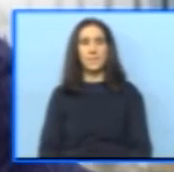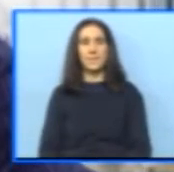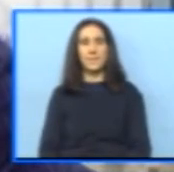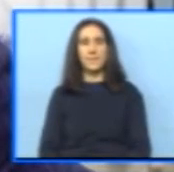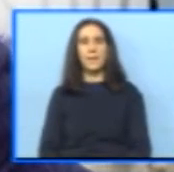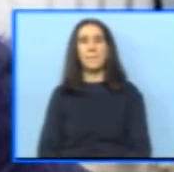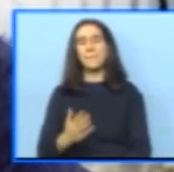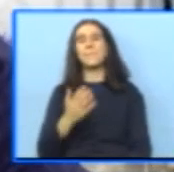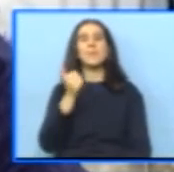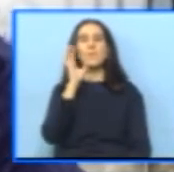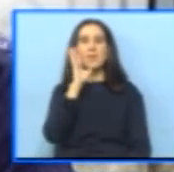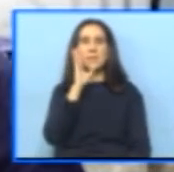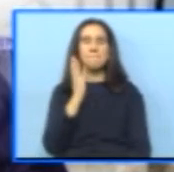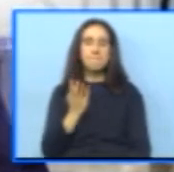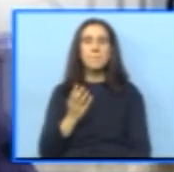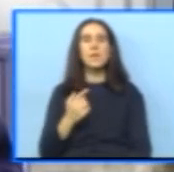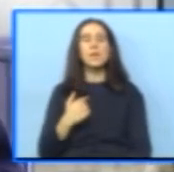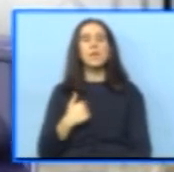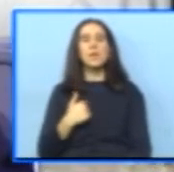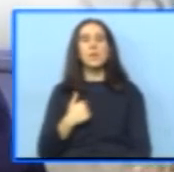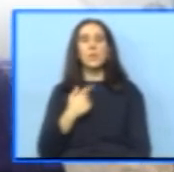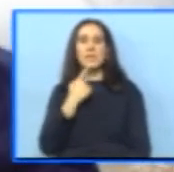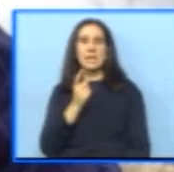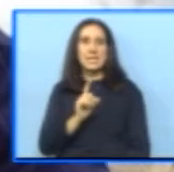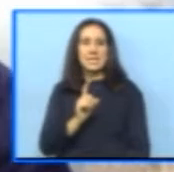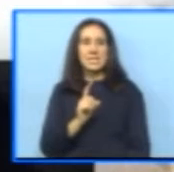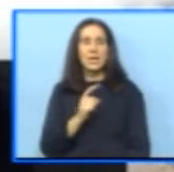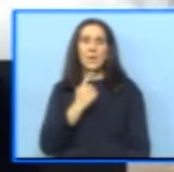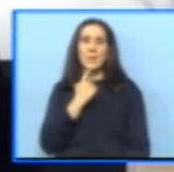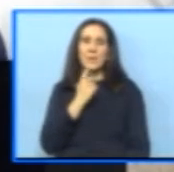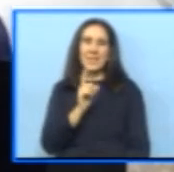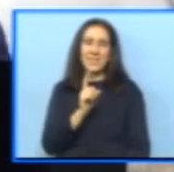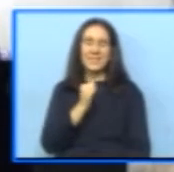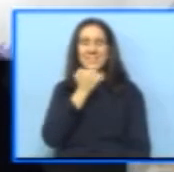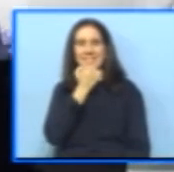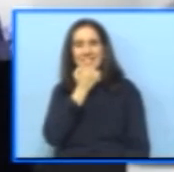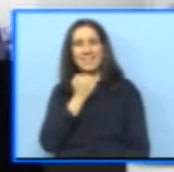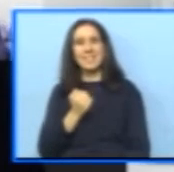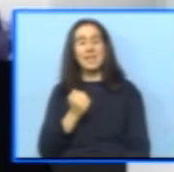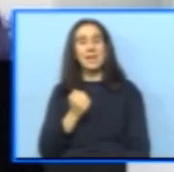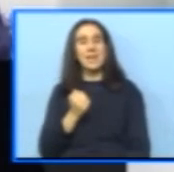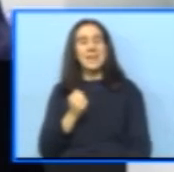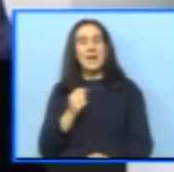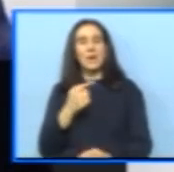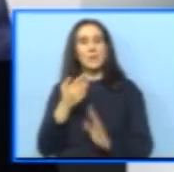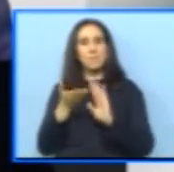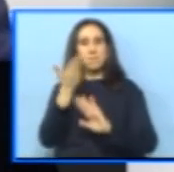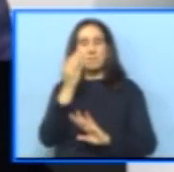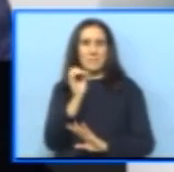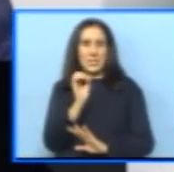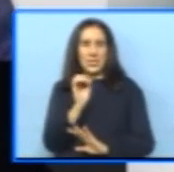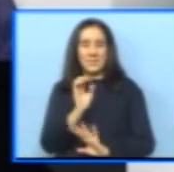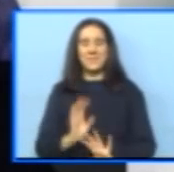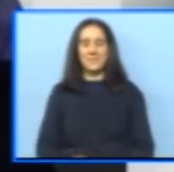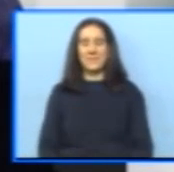Boa tarde. Eu não diria tanto. Não é preciso forçar, não é? Não diria